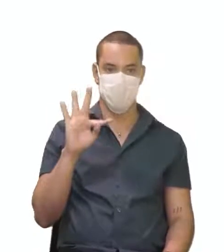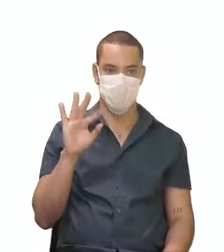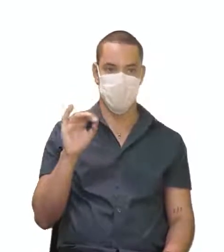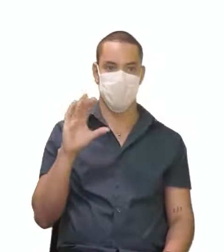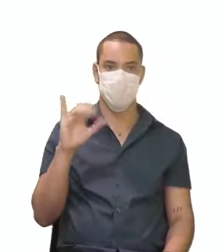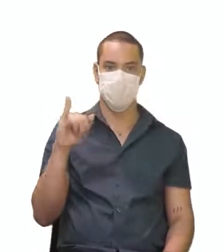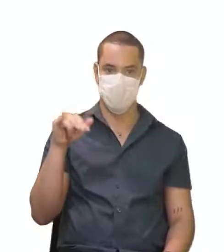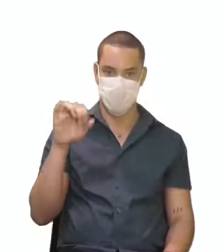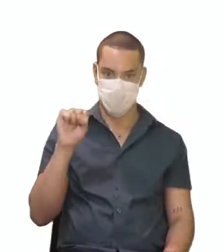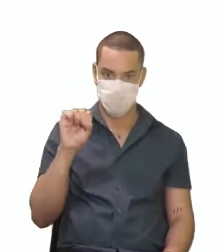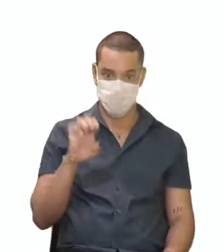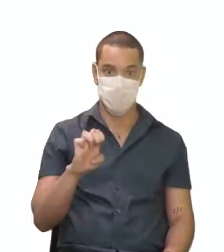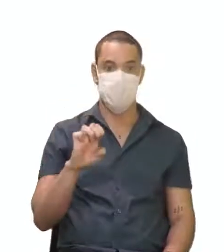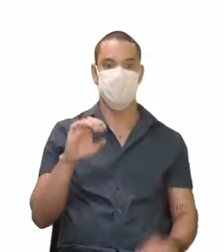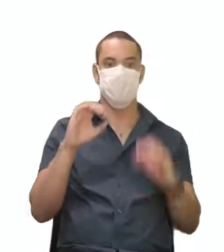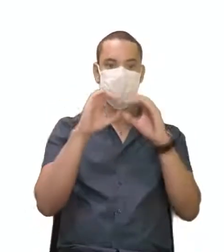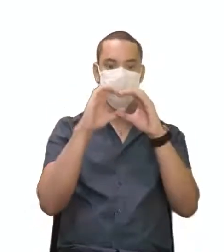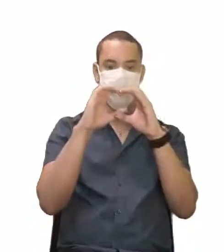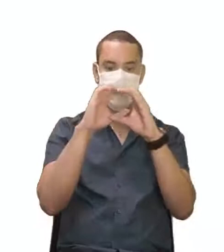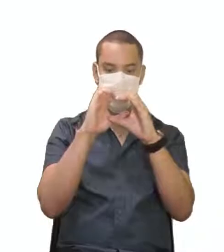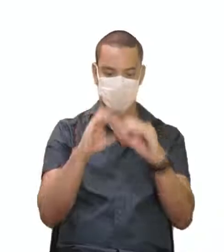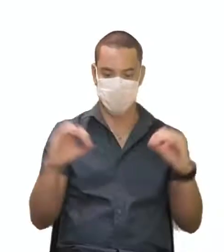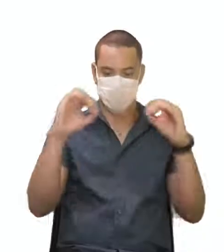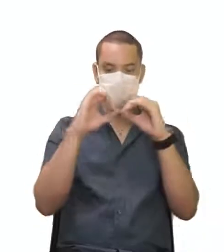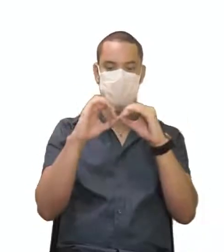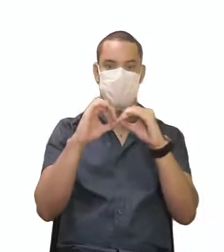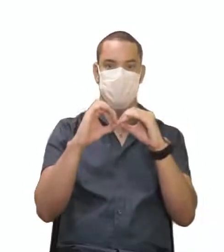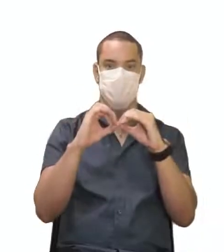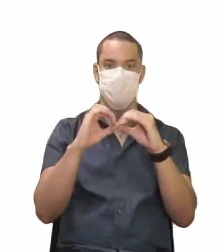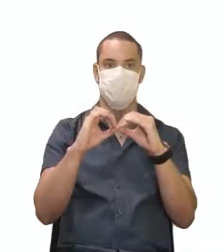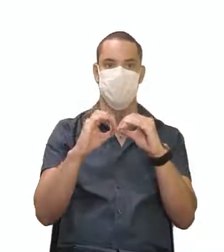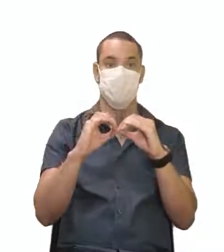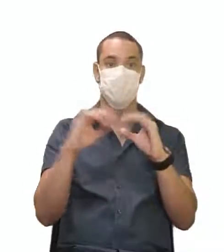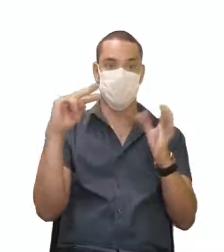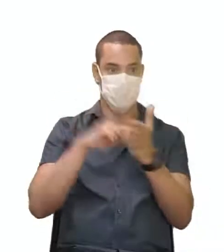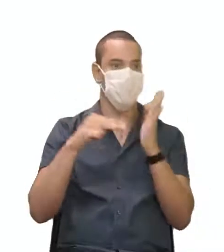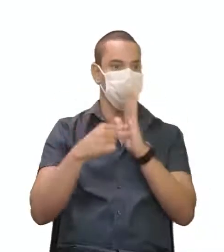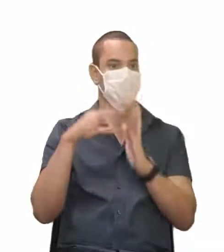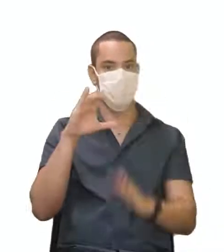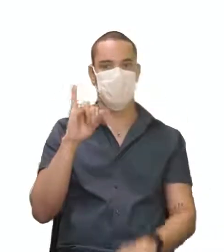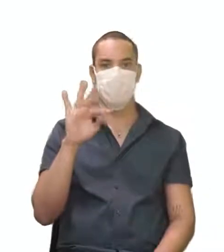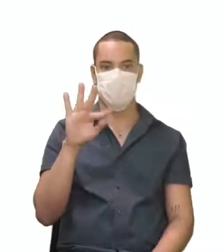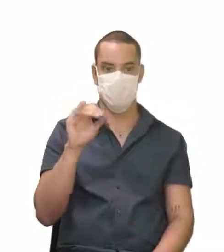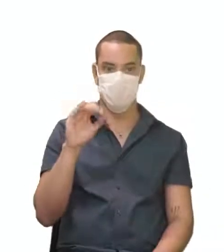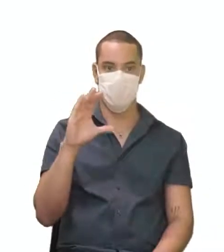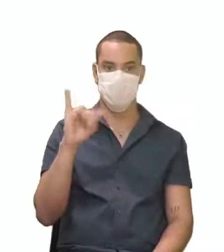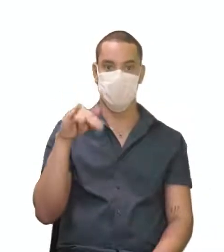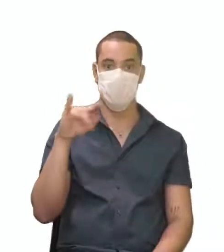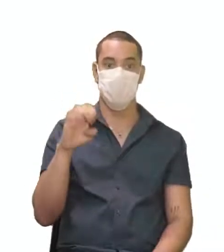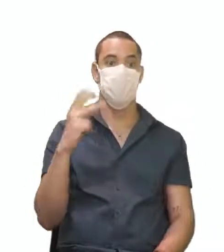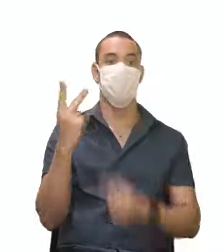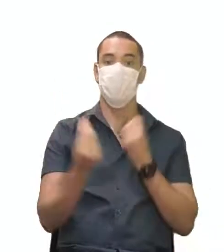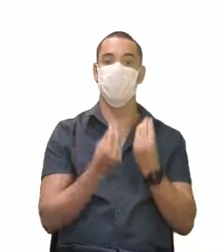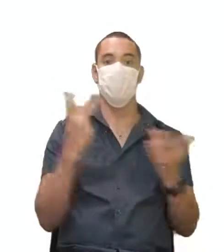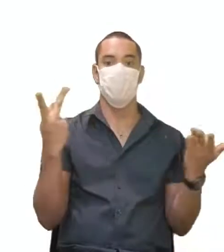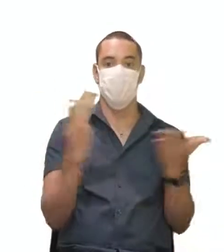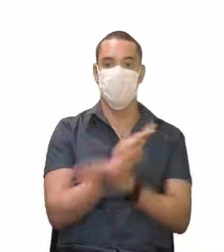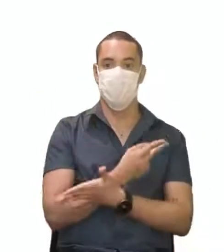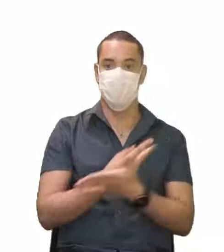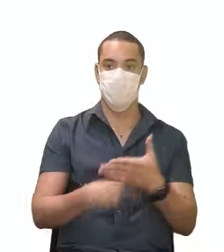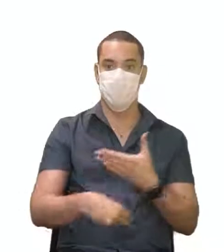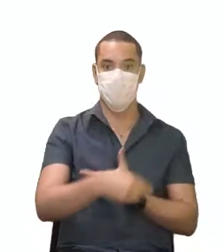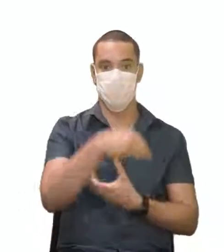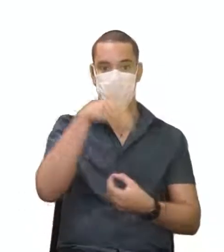A partição ou a separação em duas cópias é chamada de citocinese. E ela ocorre de fora